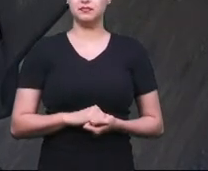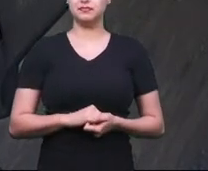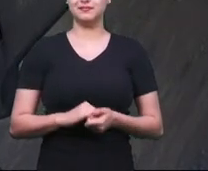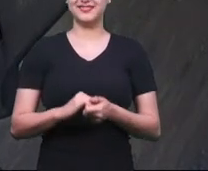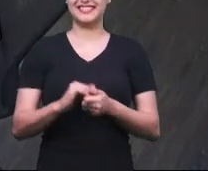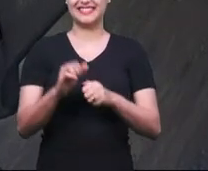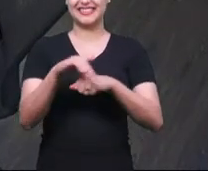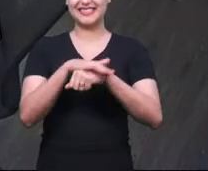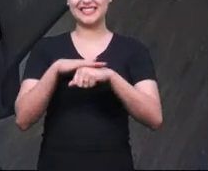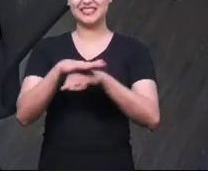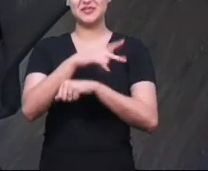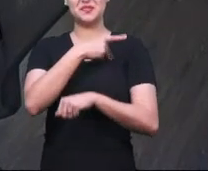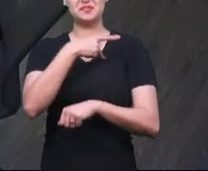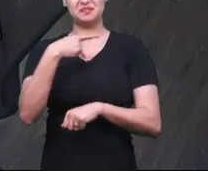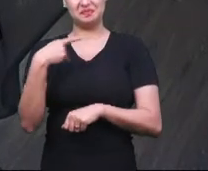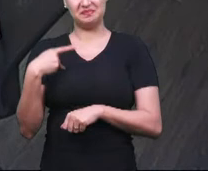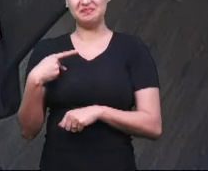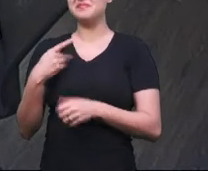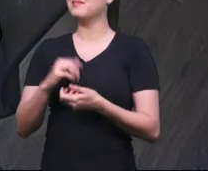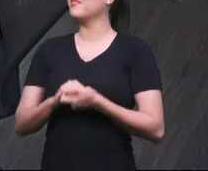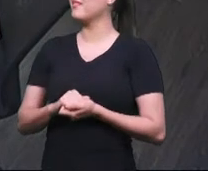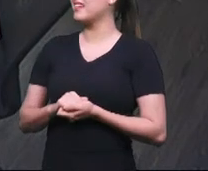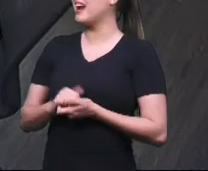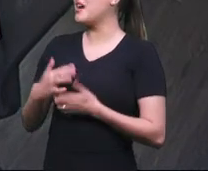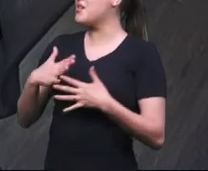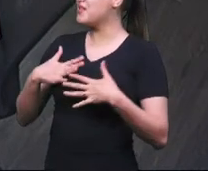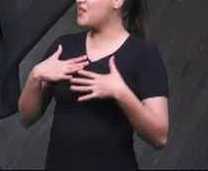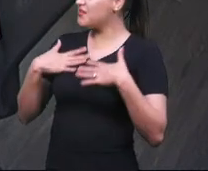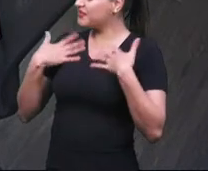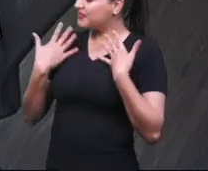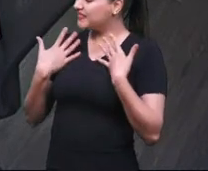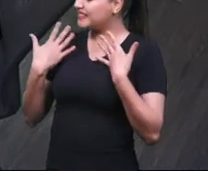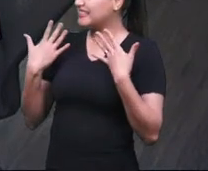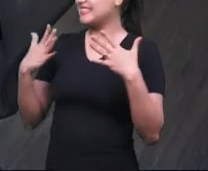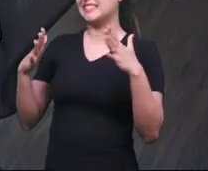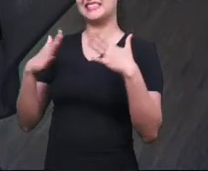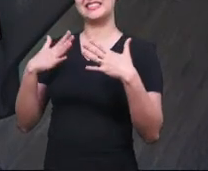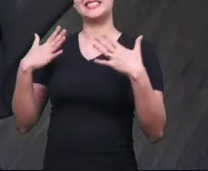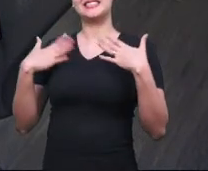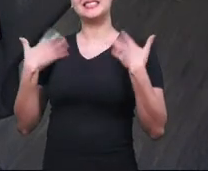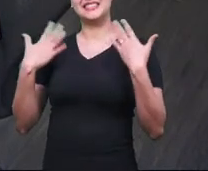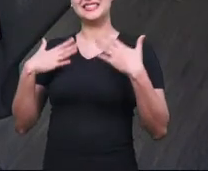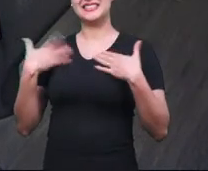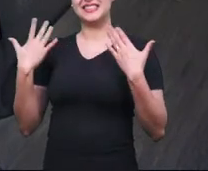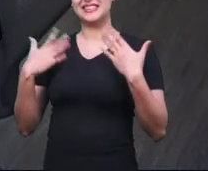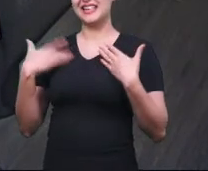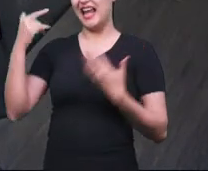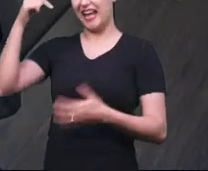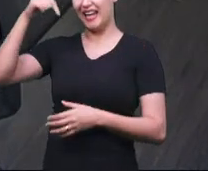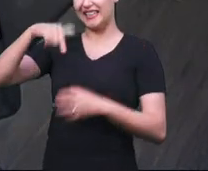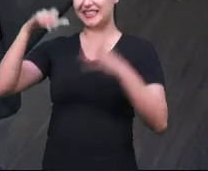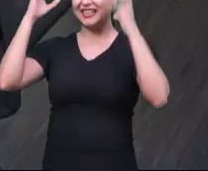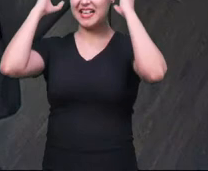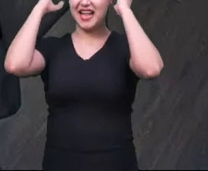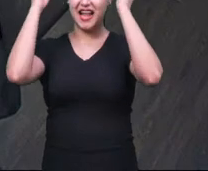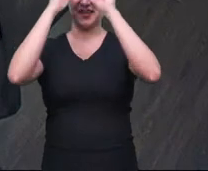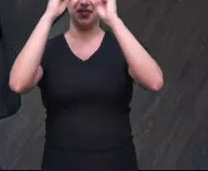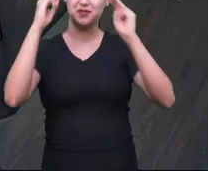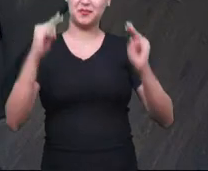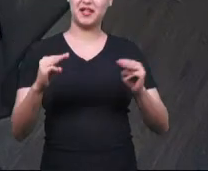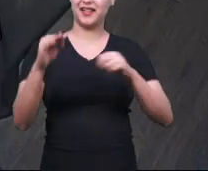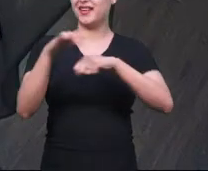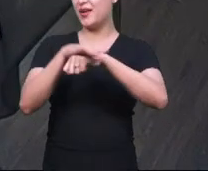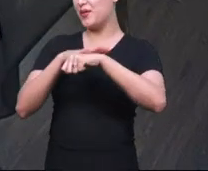Vamos. Para mim é uma honra, uma alegria muito grande estar conversando aqui no ar, na Rádio Manaim,